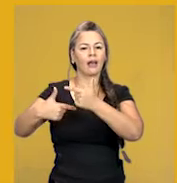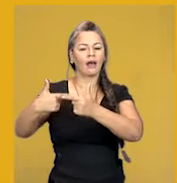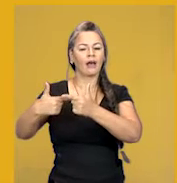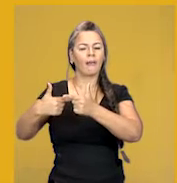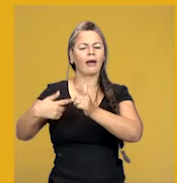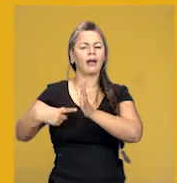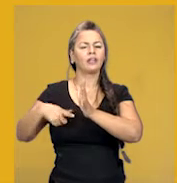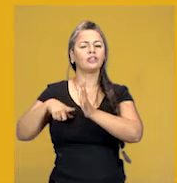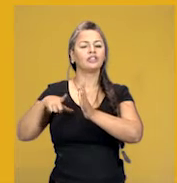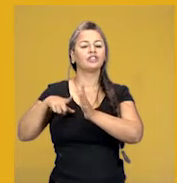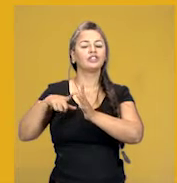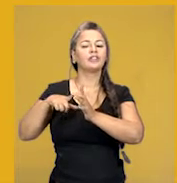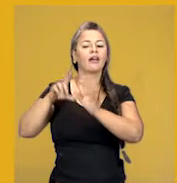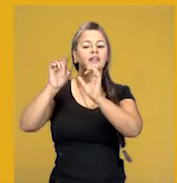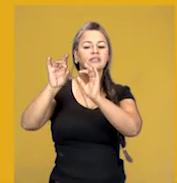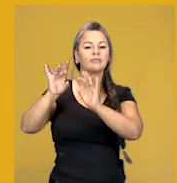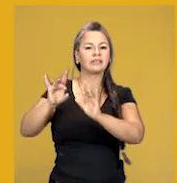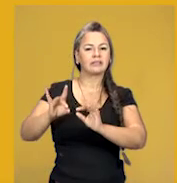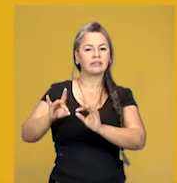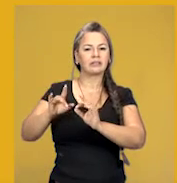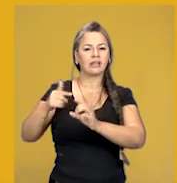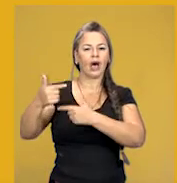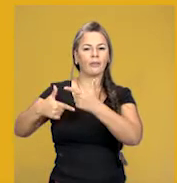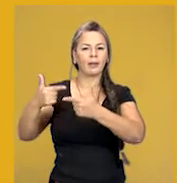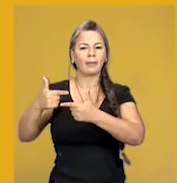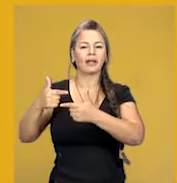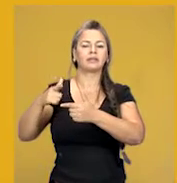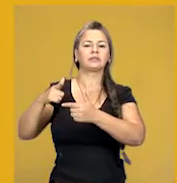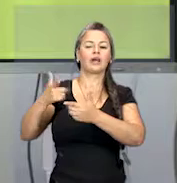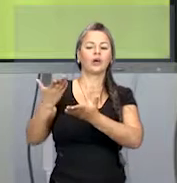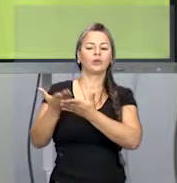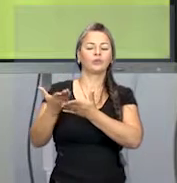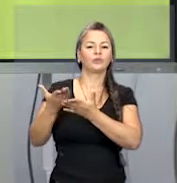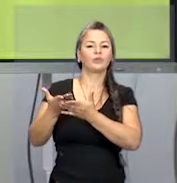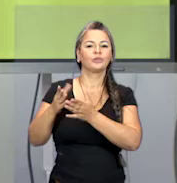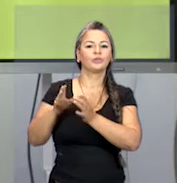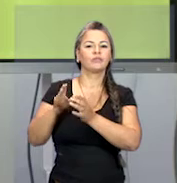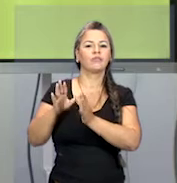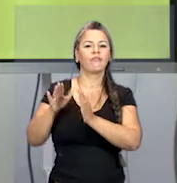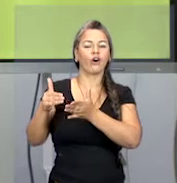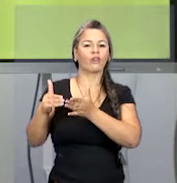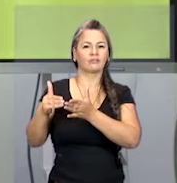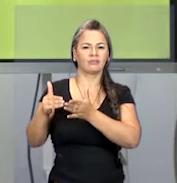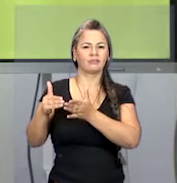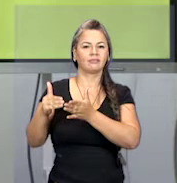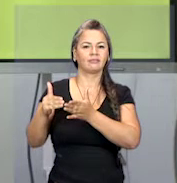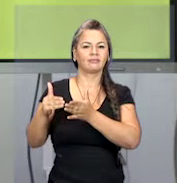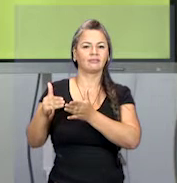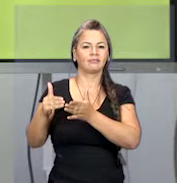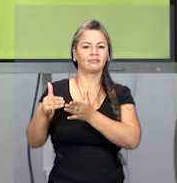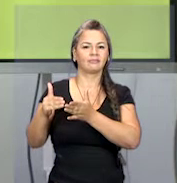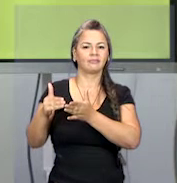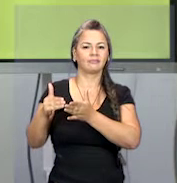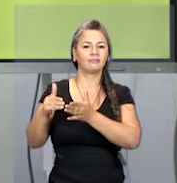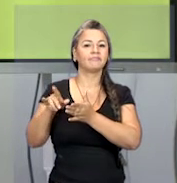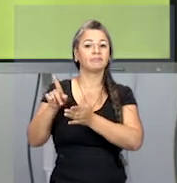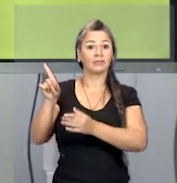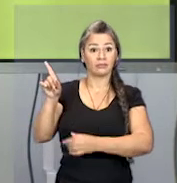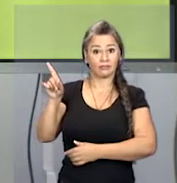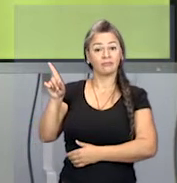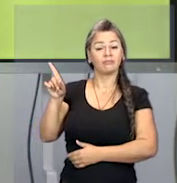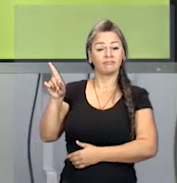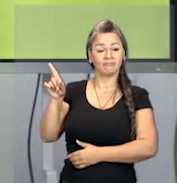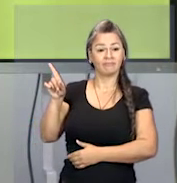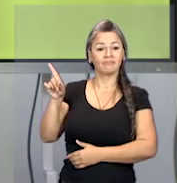especialização, trouxe um foco no indivíduo em vez do coletivo. Então, nas análises do Durkheim, a gente